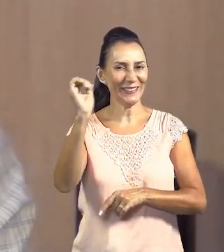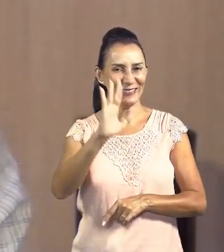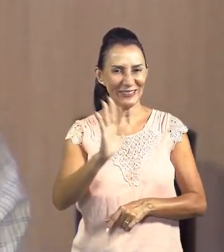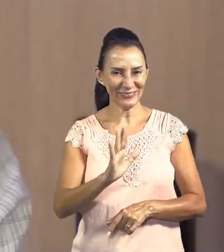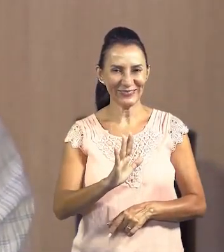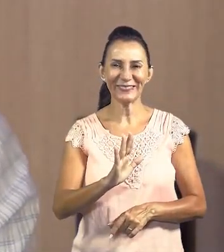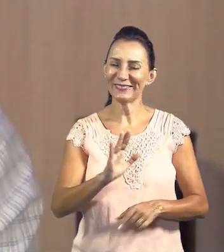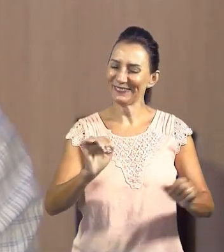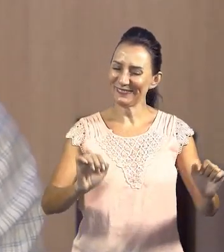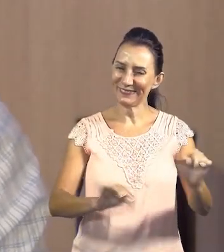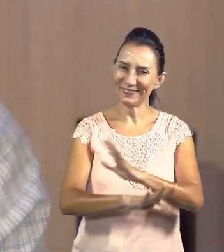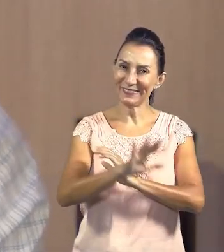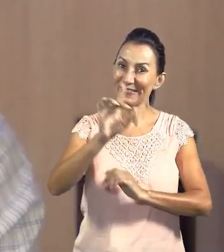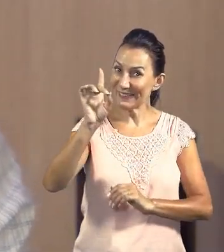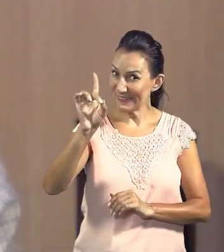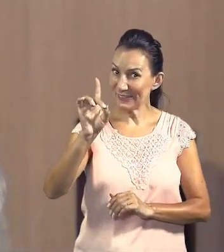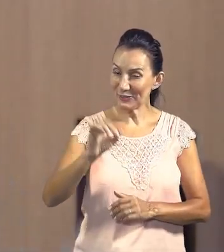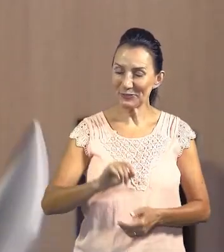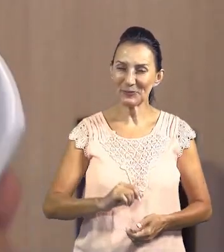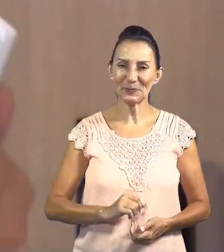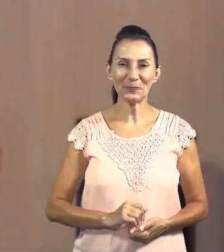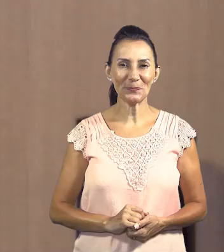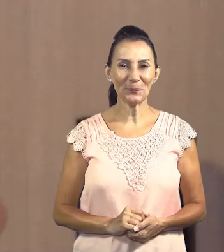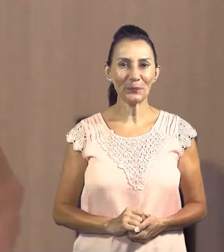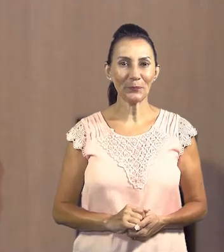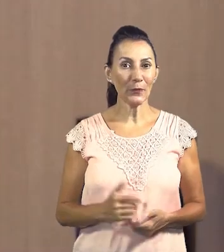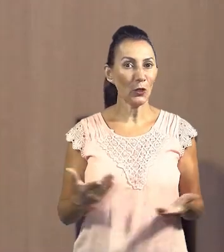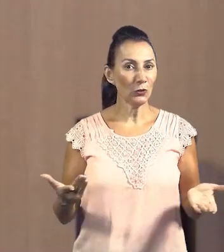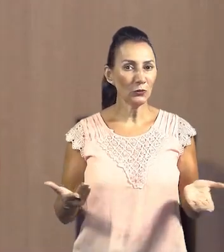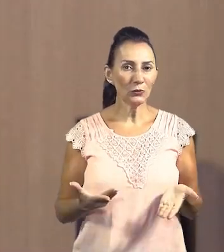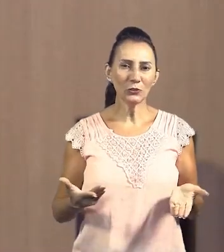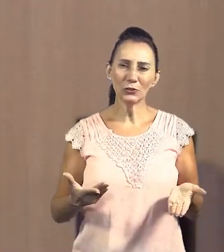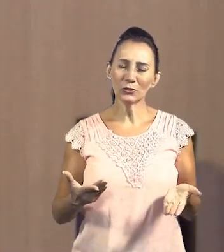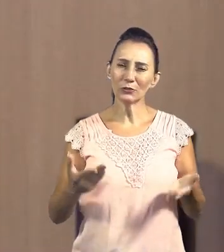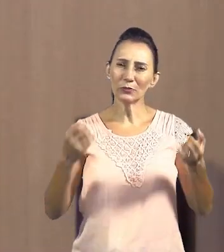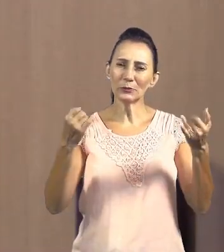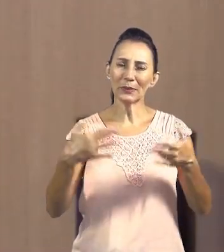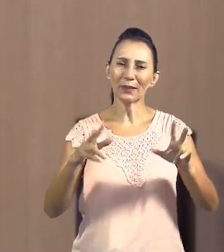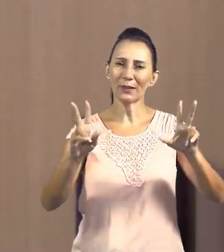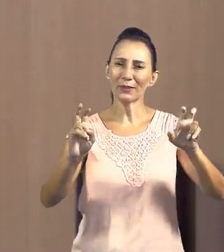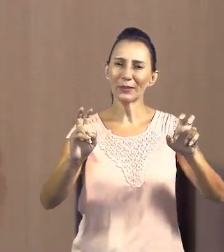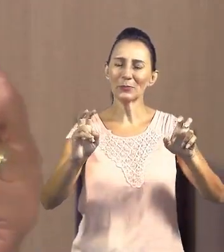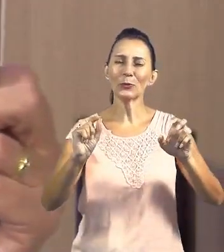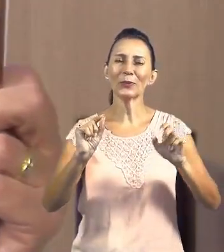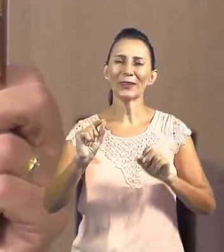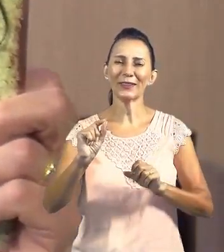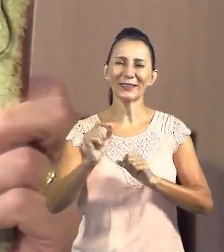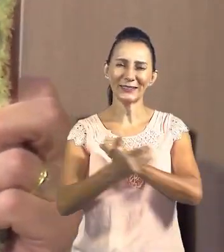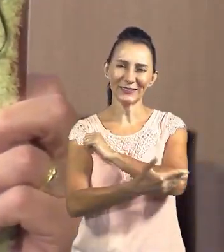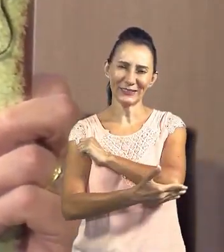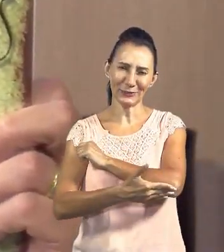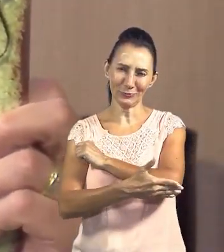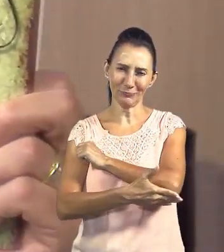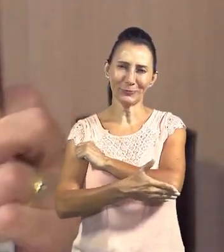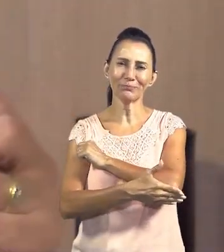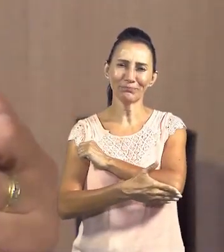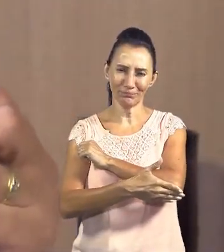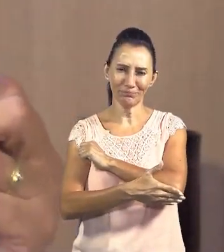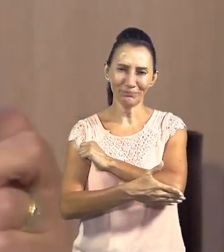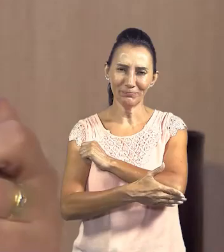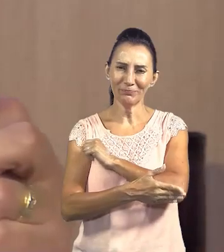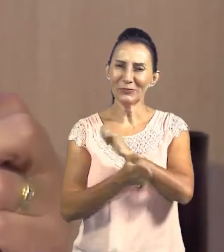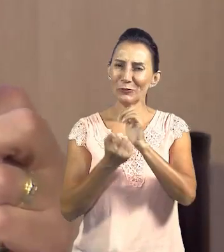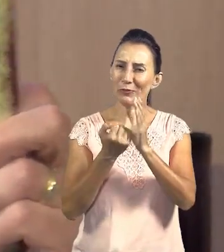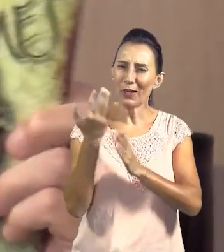Brasil. Glória a Deus por isso. Hoje eu vou falar com você sobre ciúmes, né? Quantas coisas o ciúme